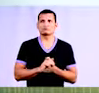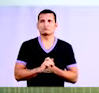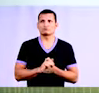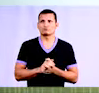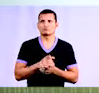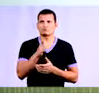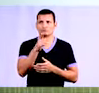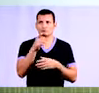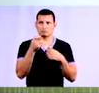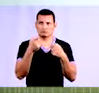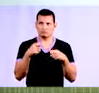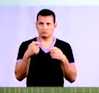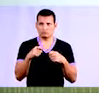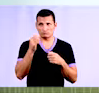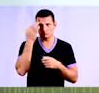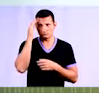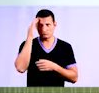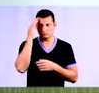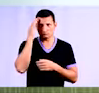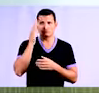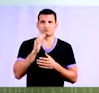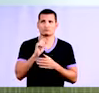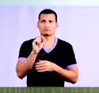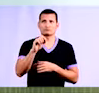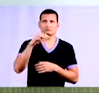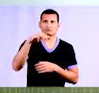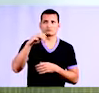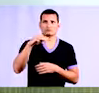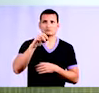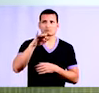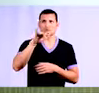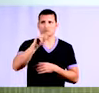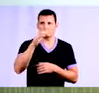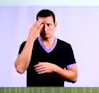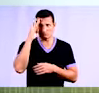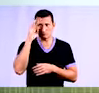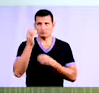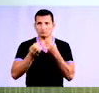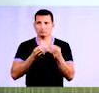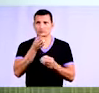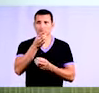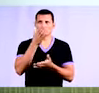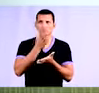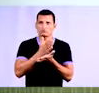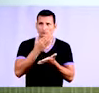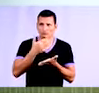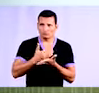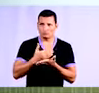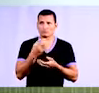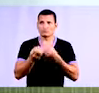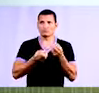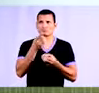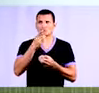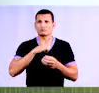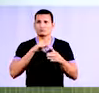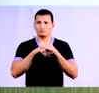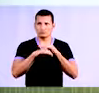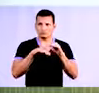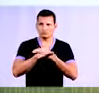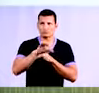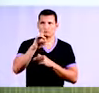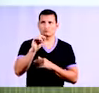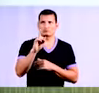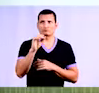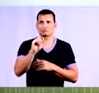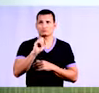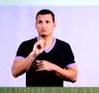você precisa entender o que é a memória principal, como ela é dividida e como ela está armazenando os dados